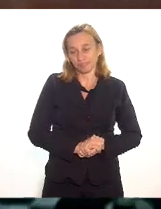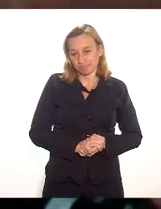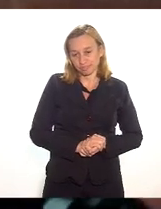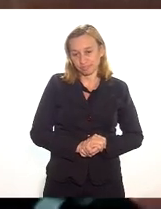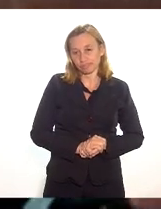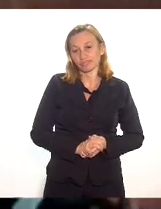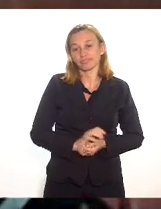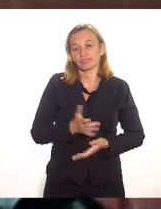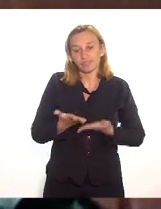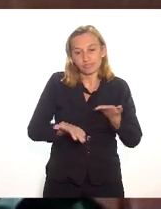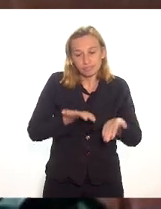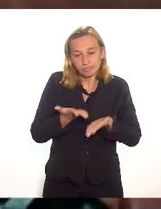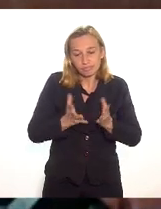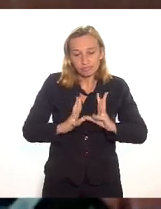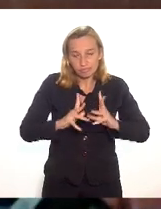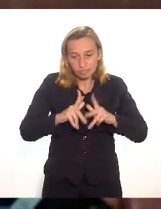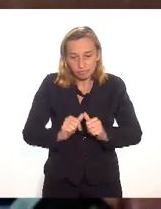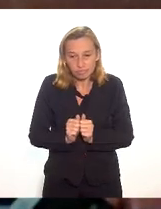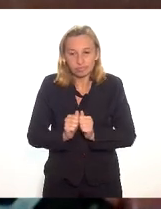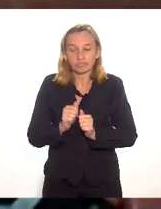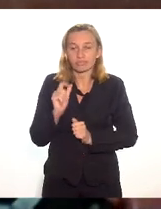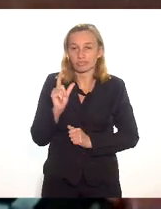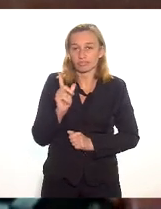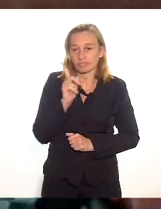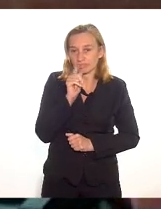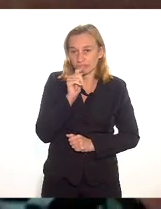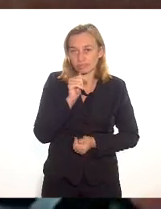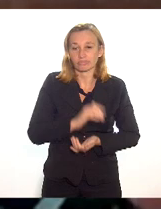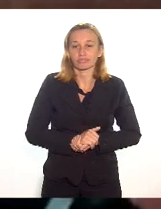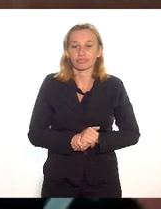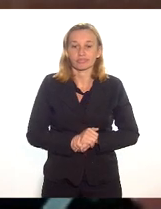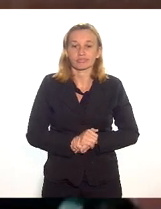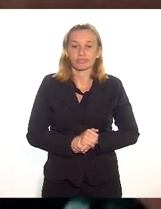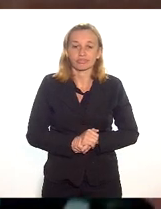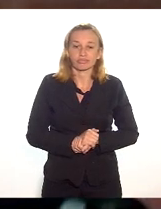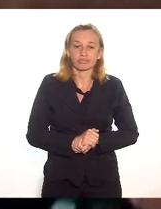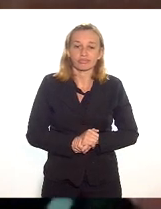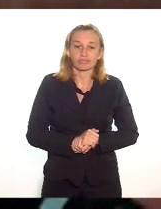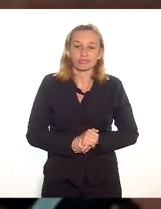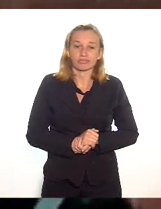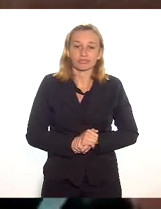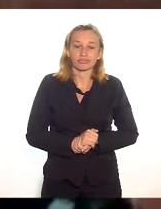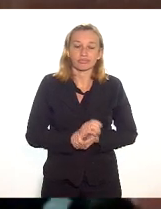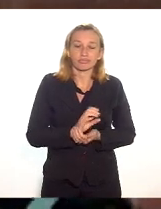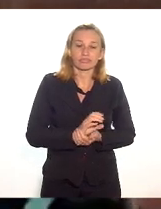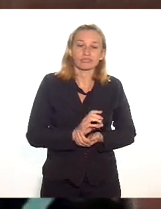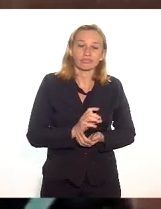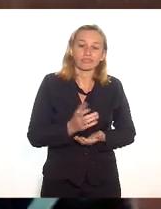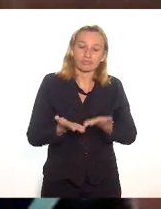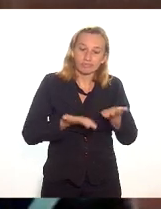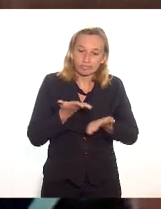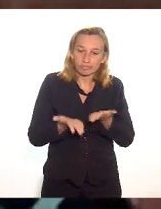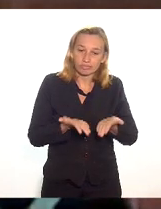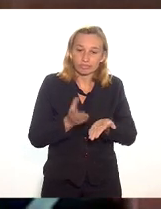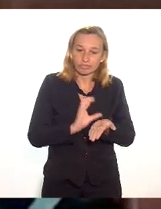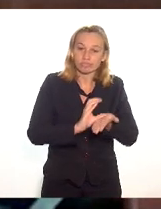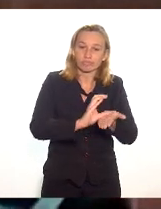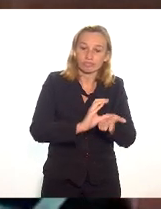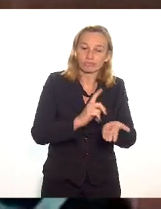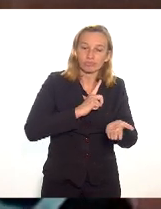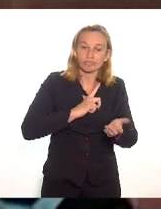no tratamento da água e no tratamento dos recursos que a gente tem enquanto